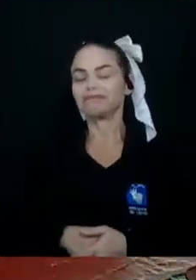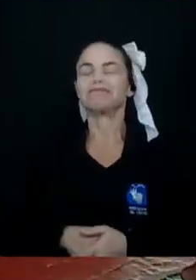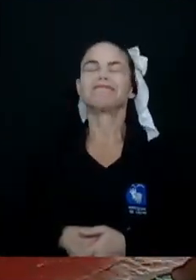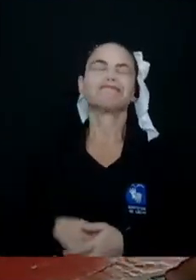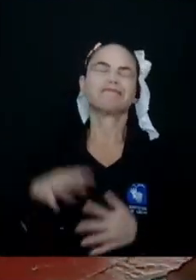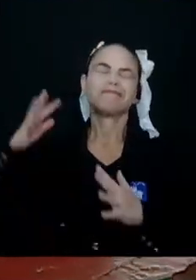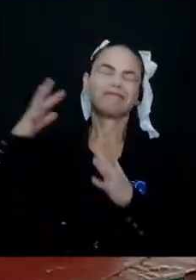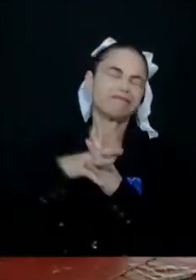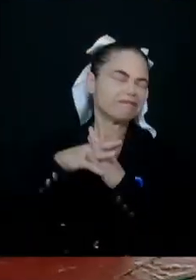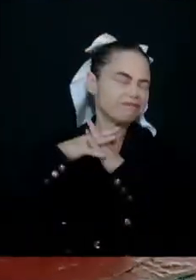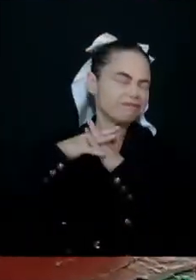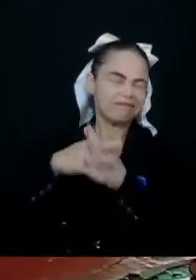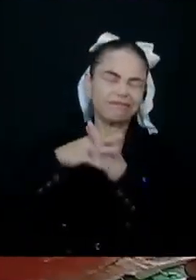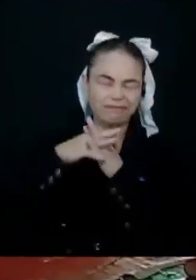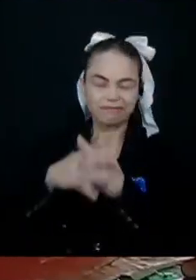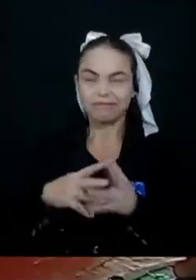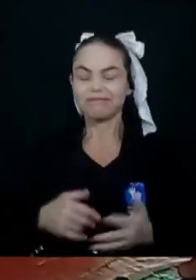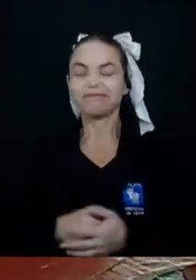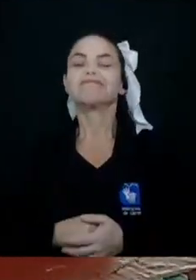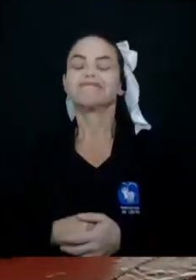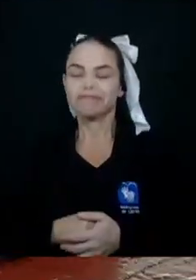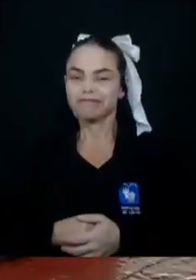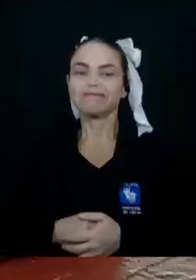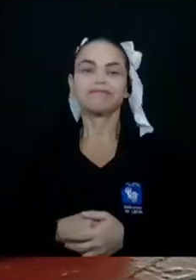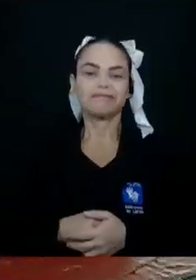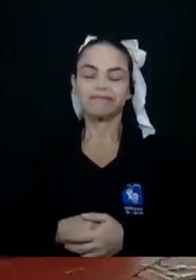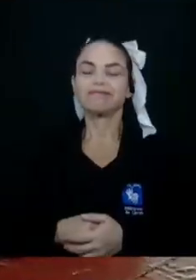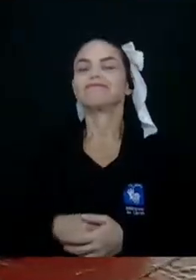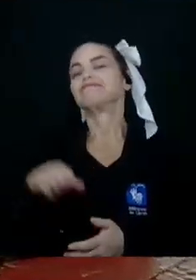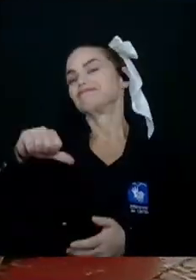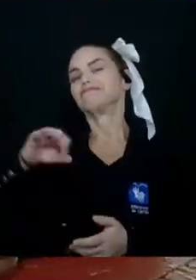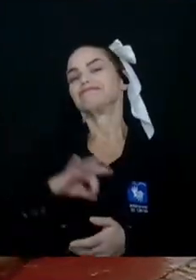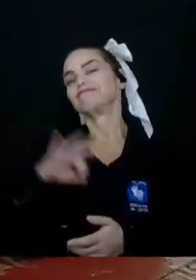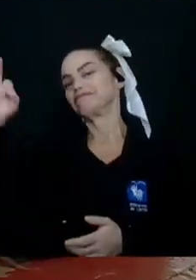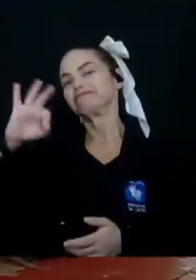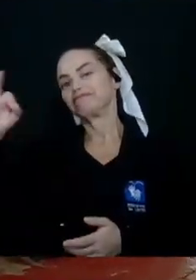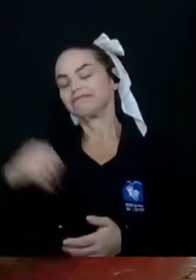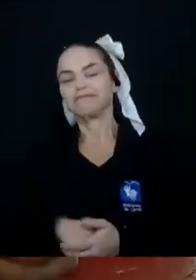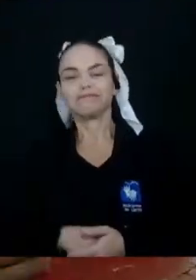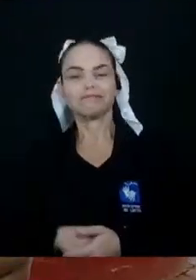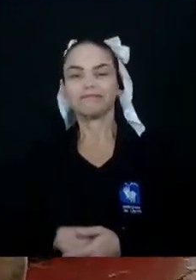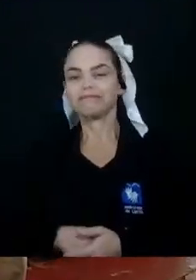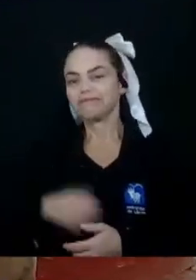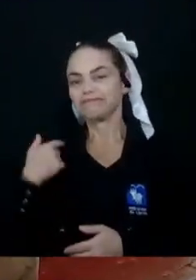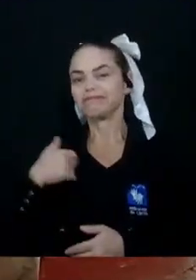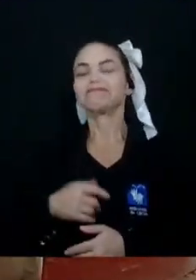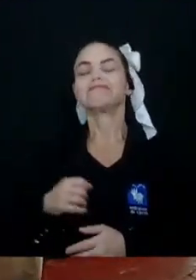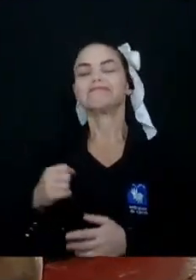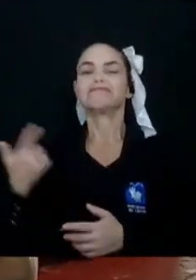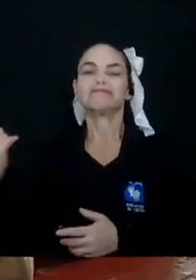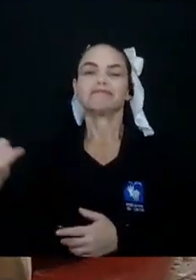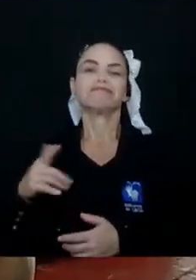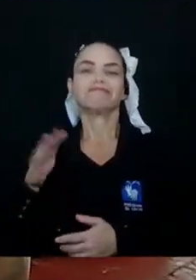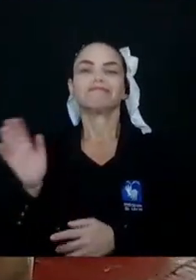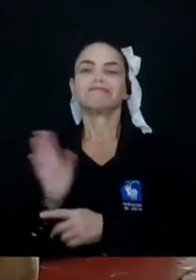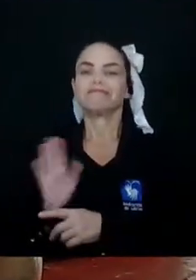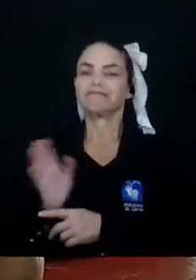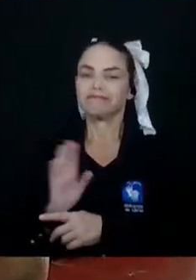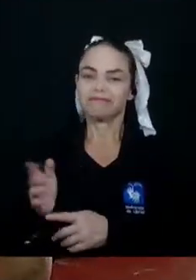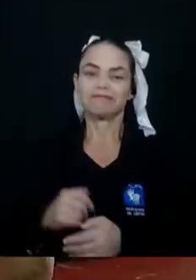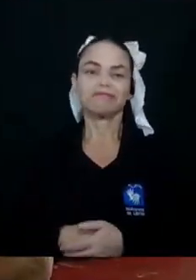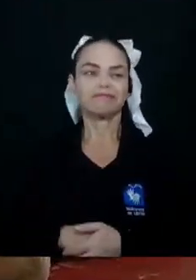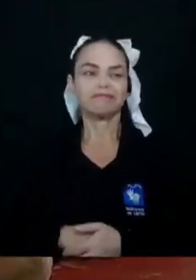né, cara? Cara, eu acho que 90% dos atletas aí que são profissionais na luta de braço é o filme preferido nosso. O meu também, mas eu não